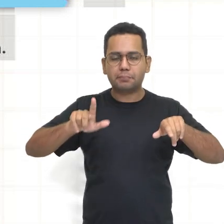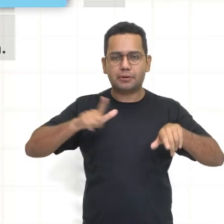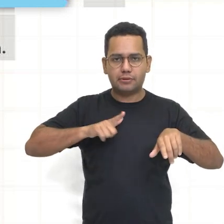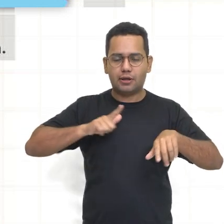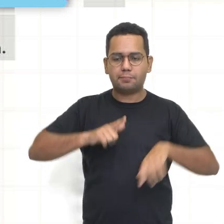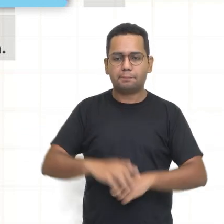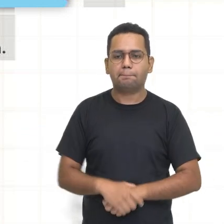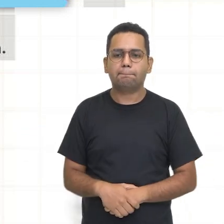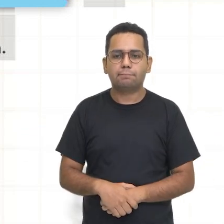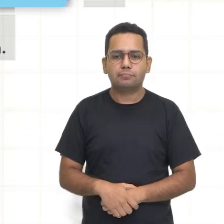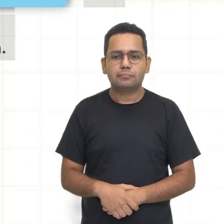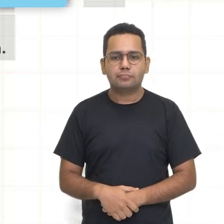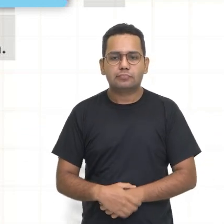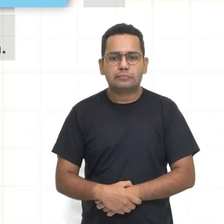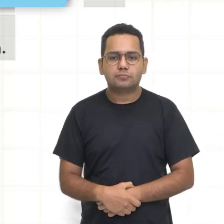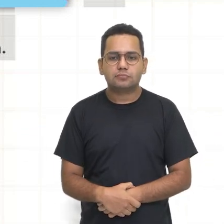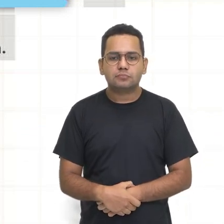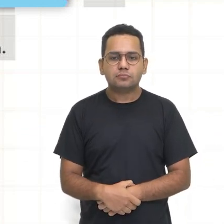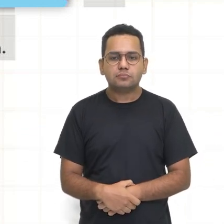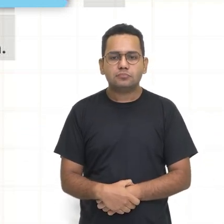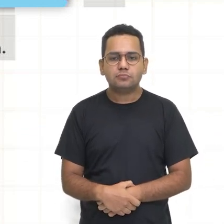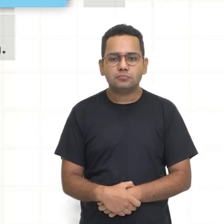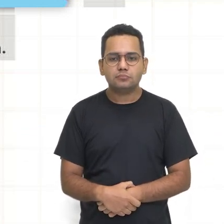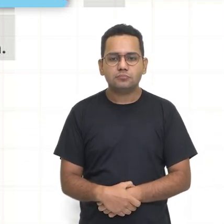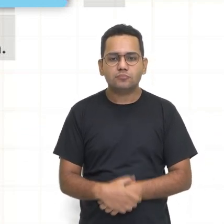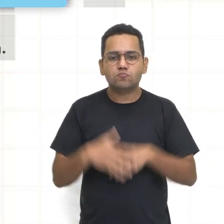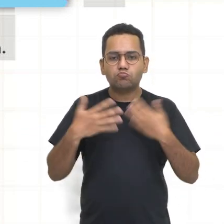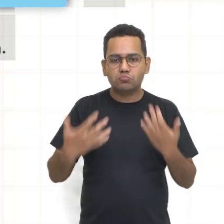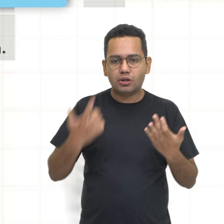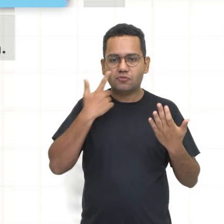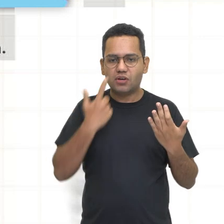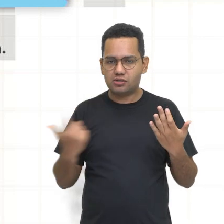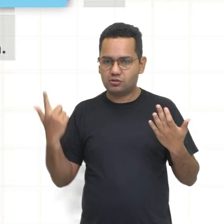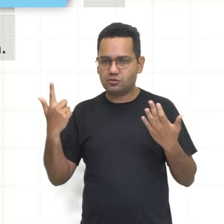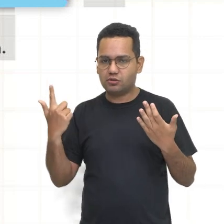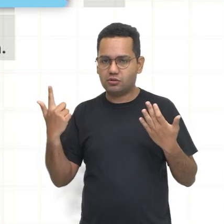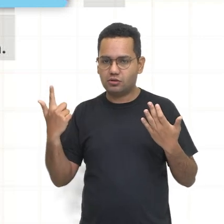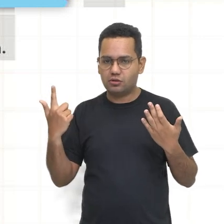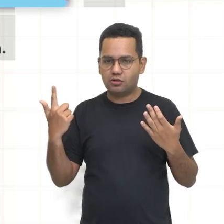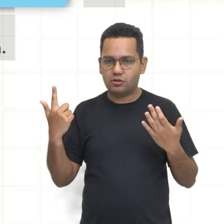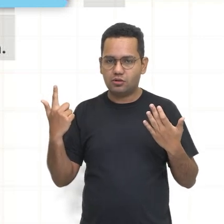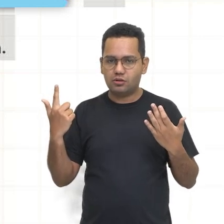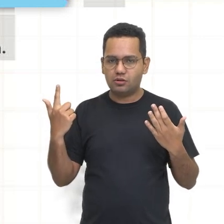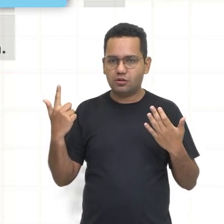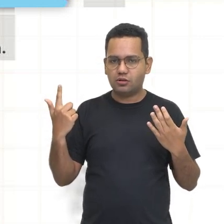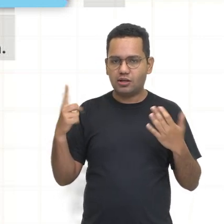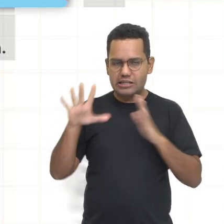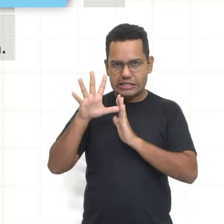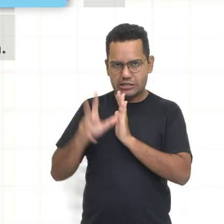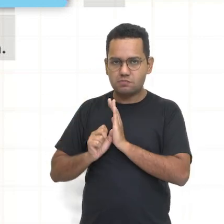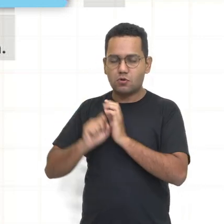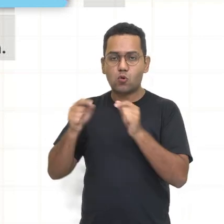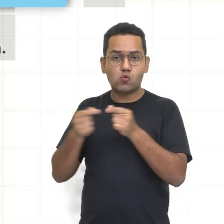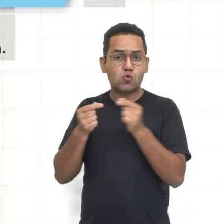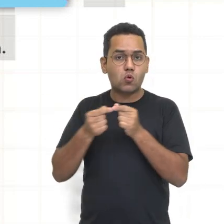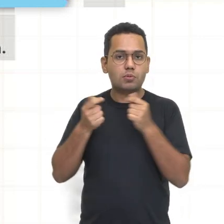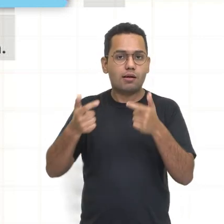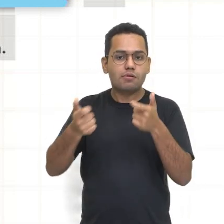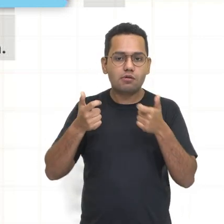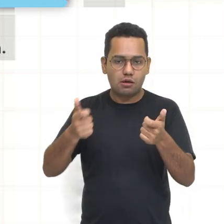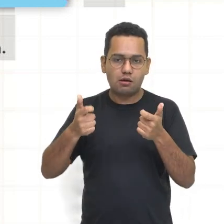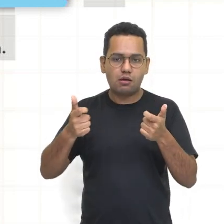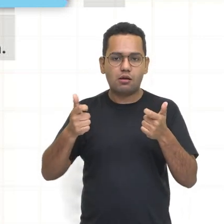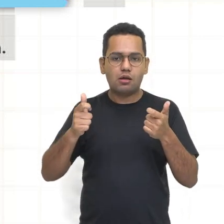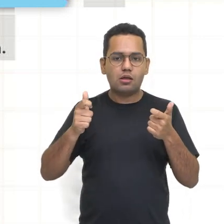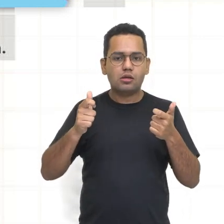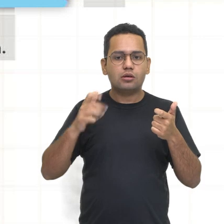dos recursos ucranianos. Essas estrelinhas que vocês estão vendo no mapa, eles representam o quê? Os ataques que foram